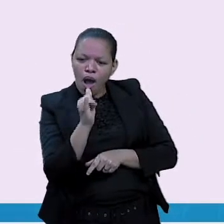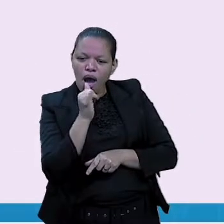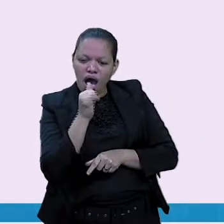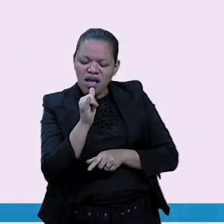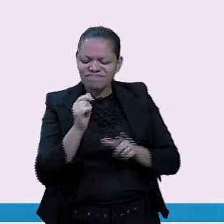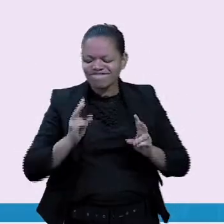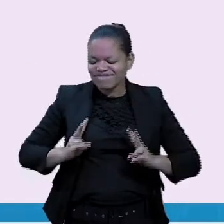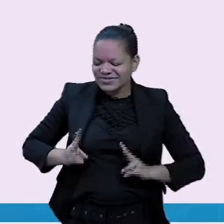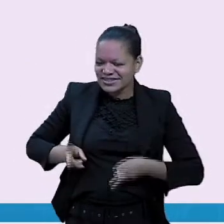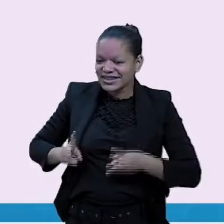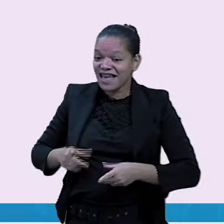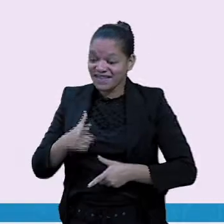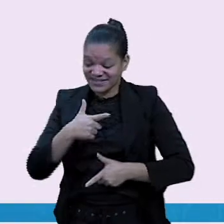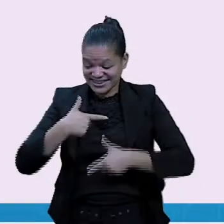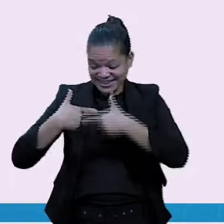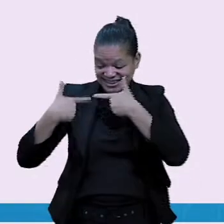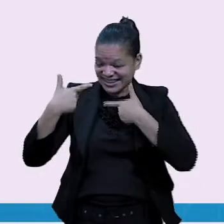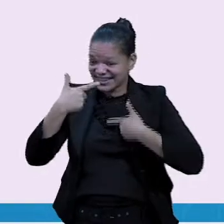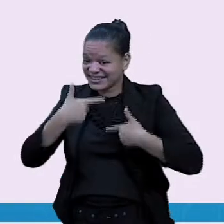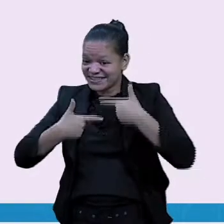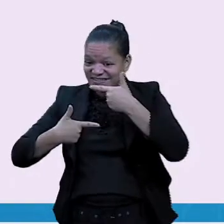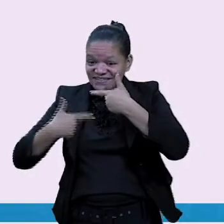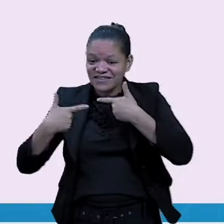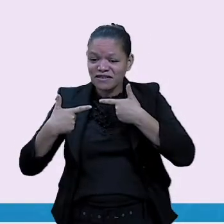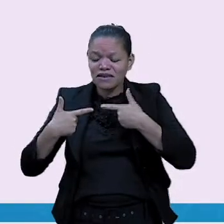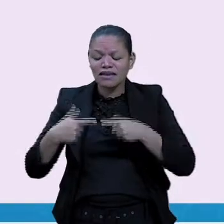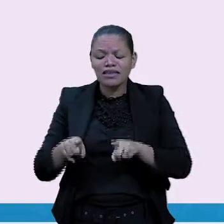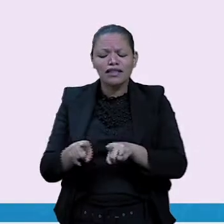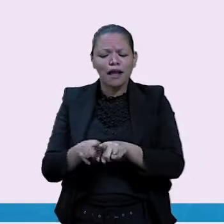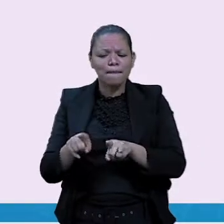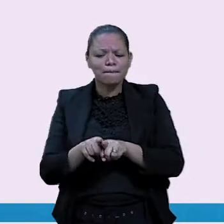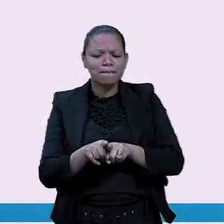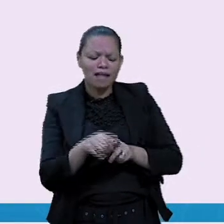são registradas em forma de balões ou